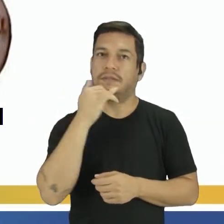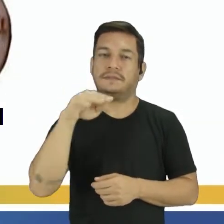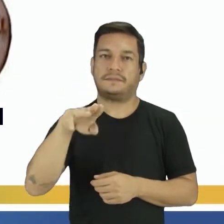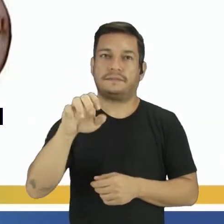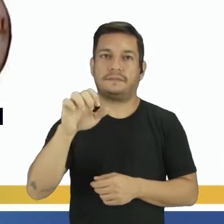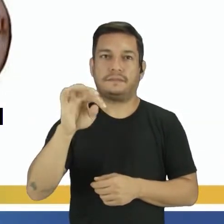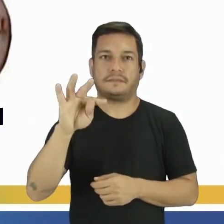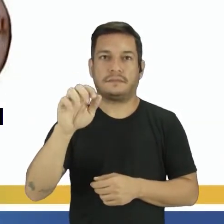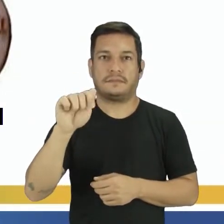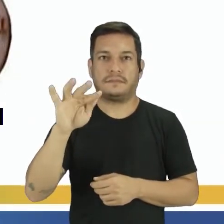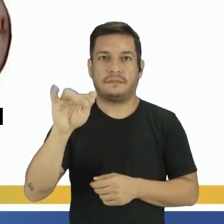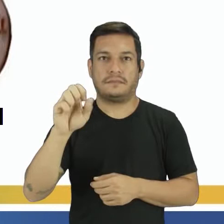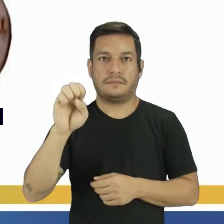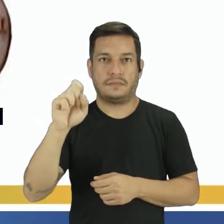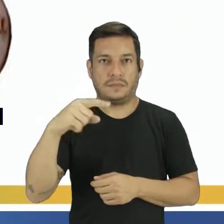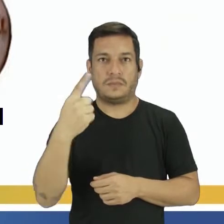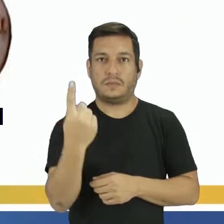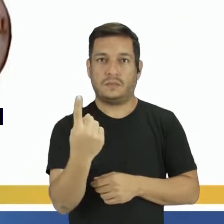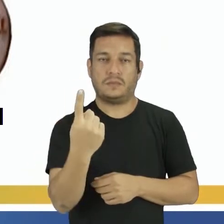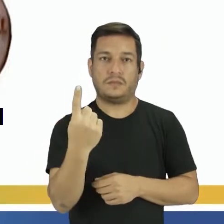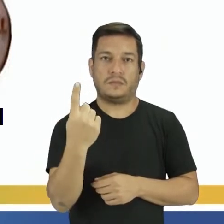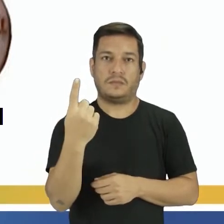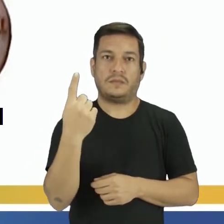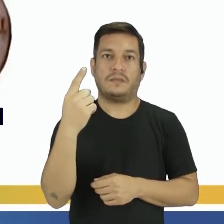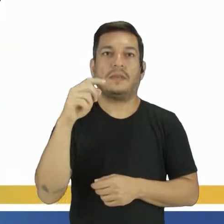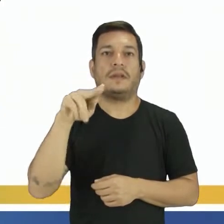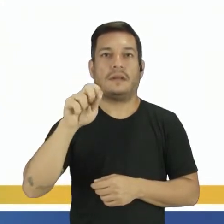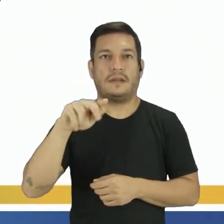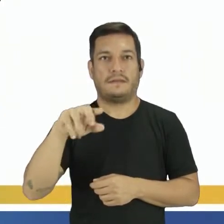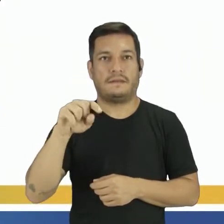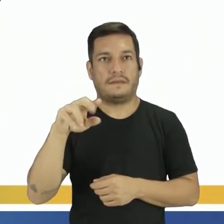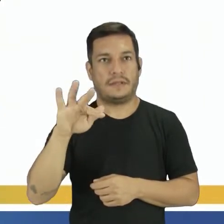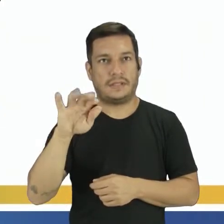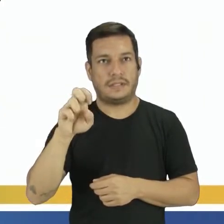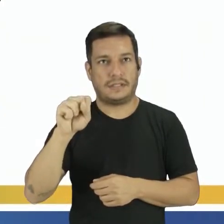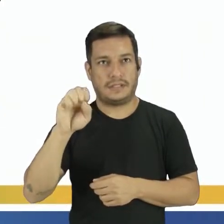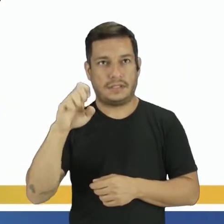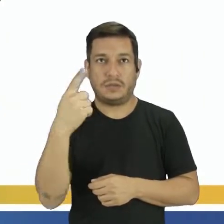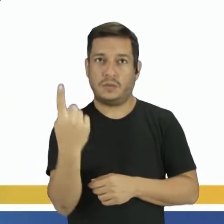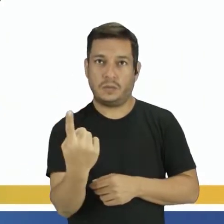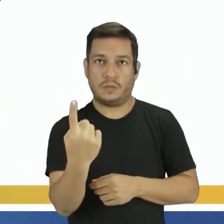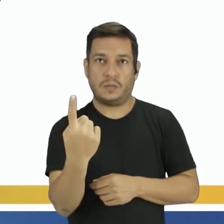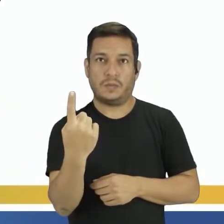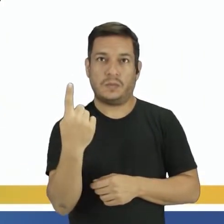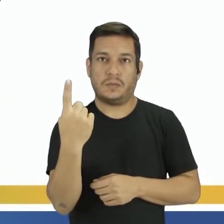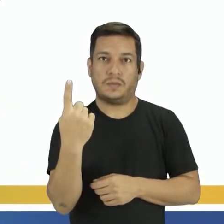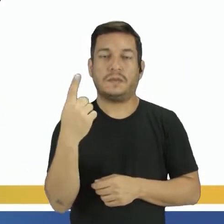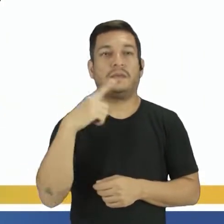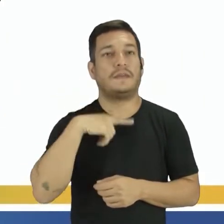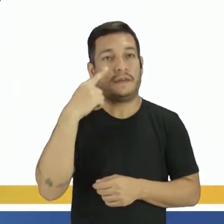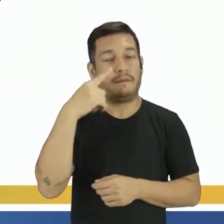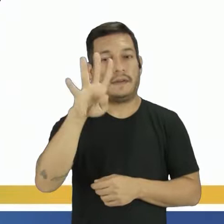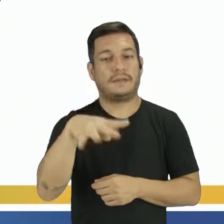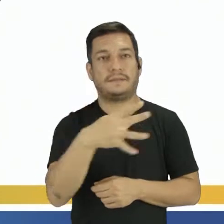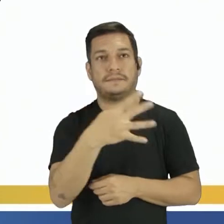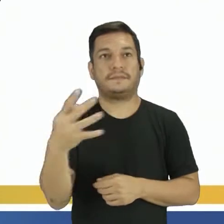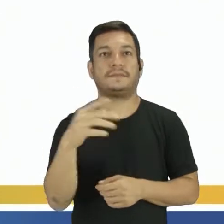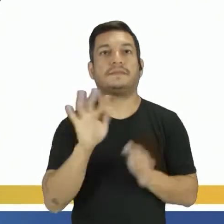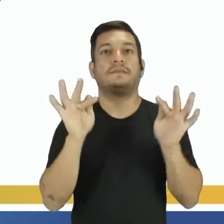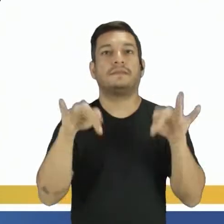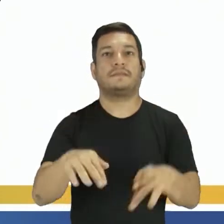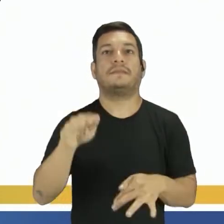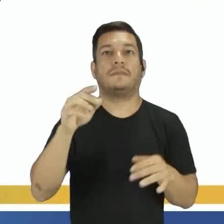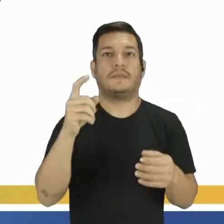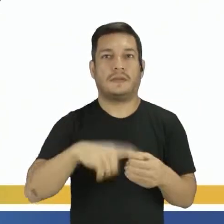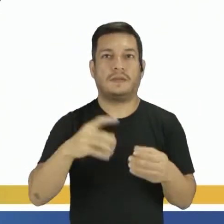metáfase 1, anáfase 1 e telófase 1. Como vocês podem ver no quadro, ao final da meiose 1,